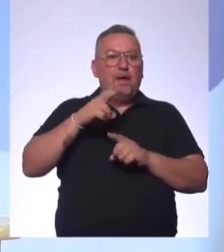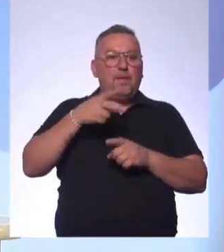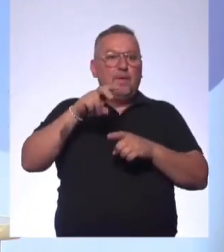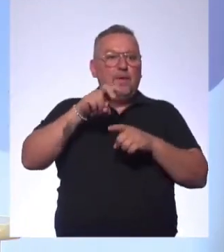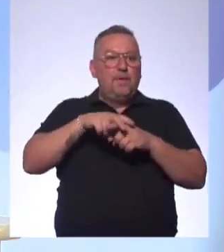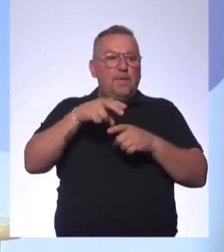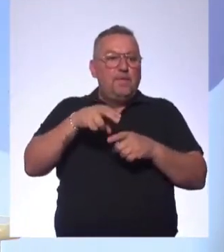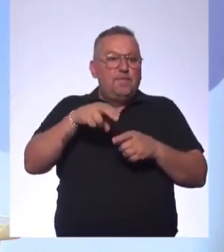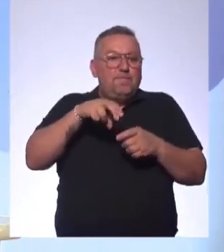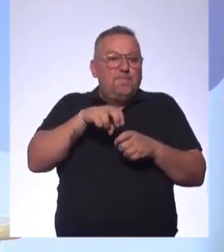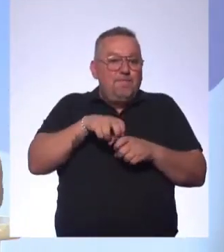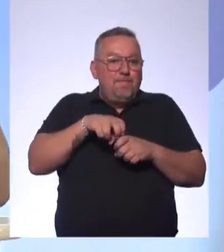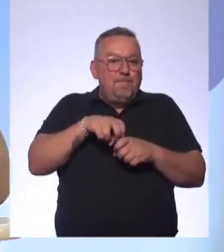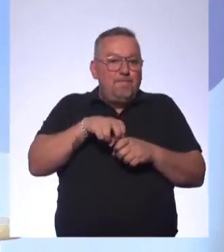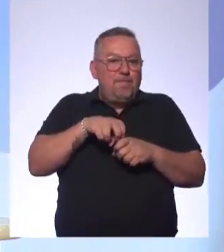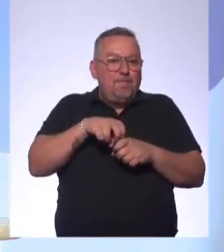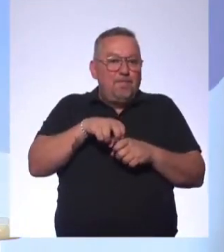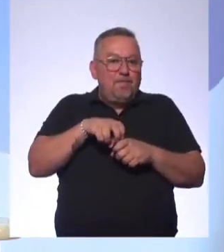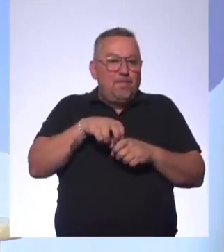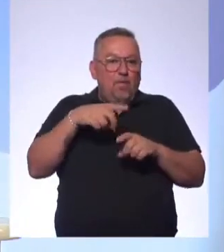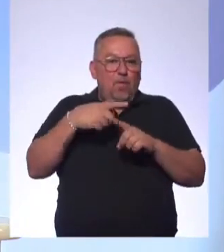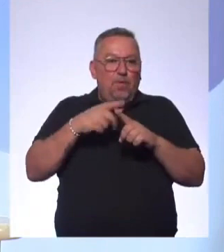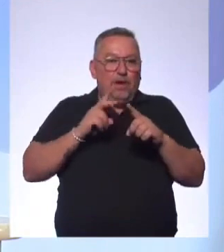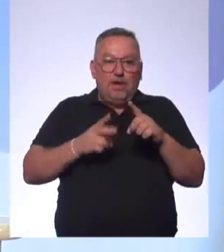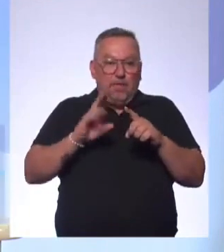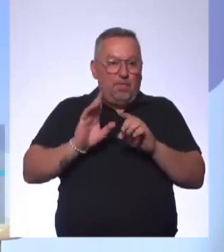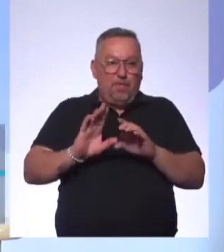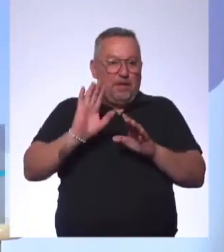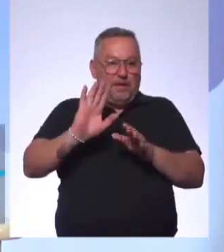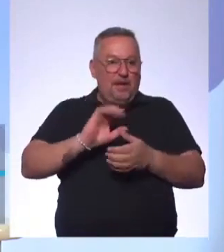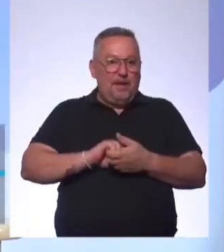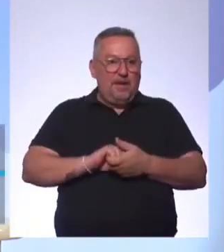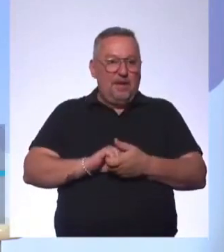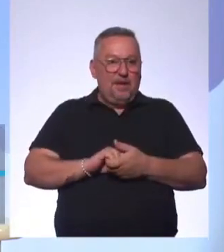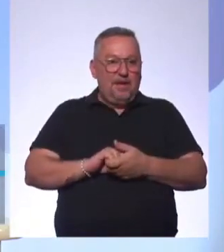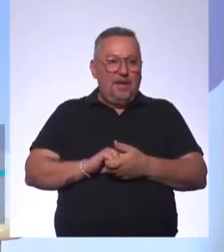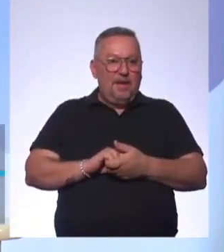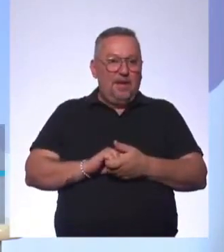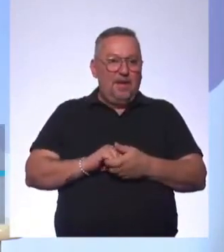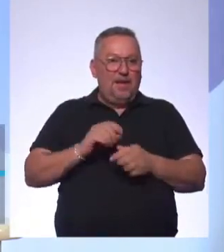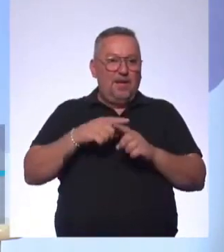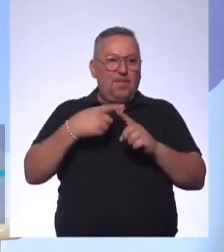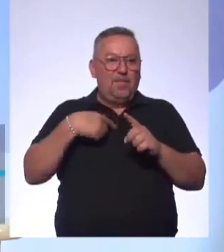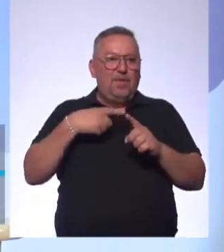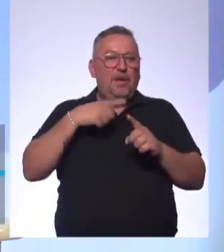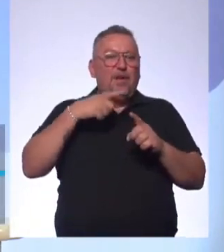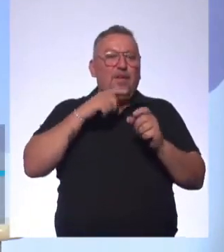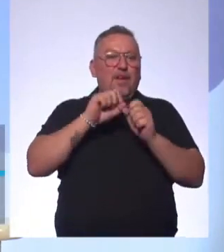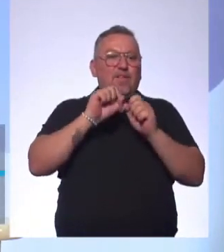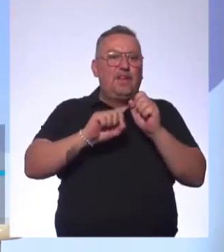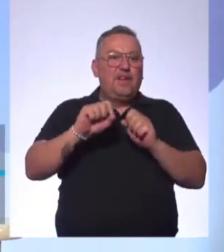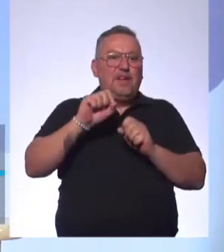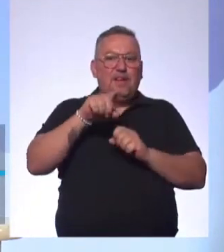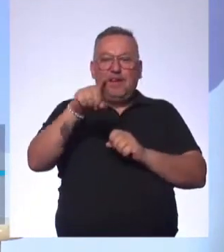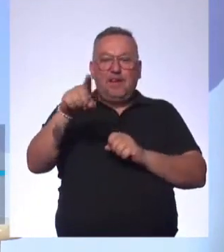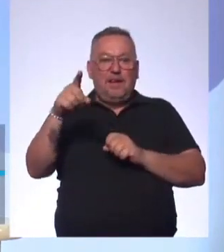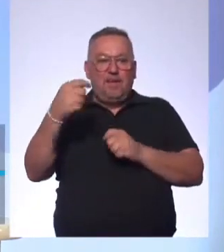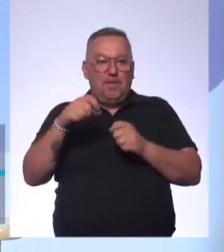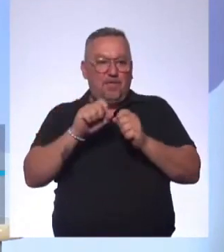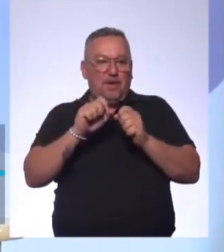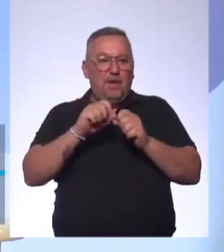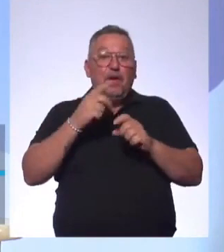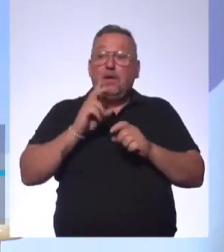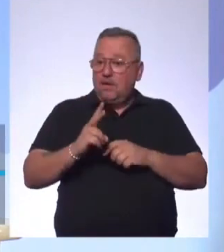sentar com a perna totalmente fechada? Mas é porque sempre foi assim. Não, mas por que eu tenho que fazer isso e ele não tem que fazer?